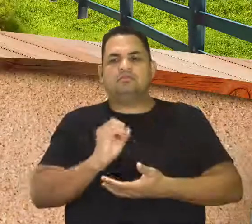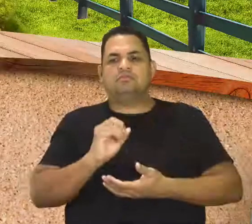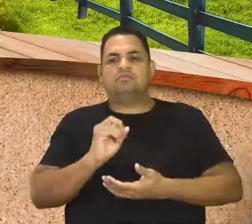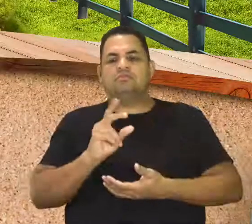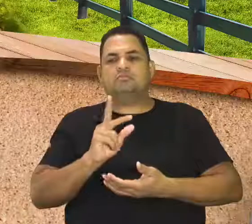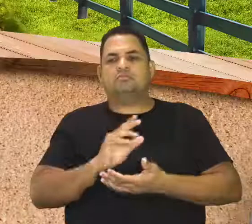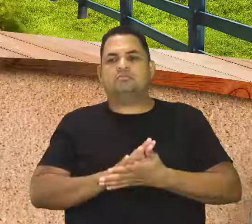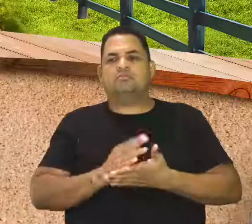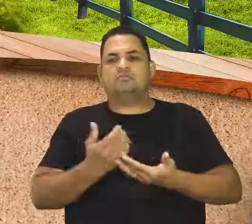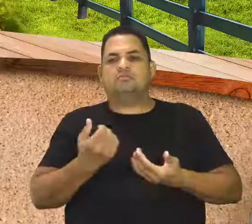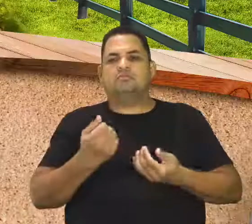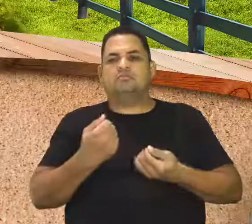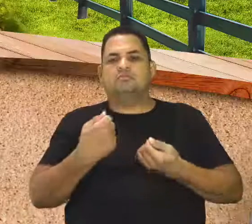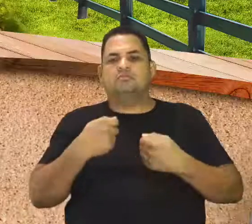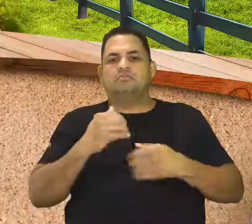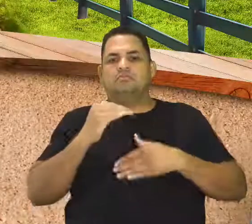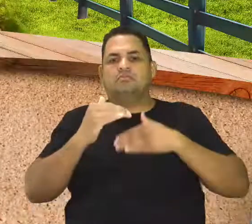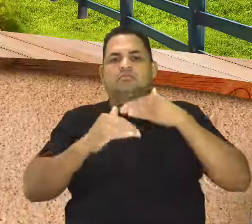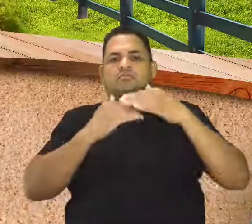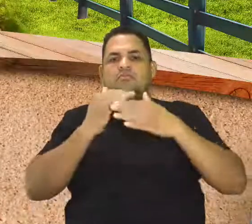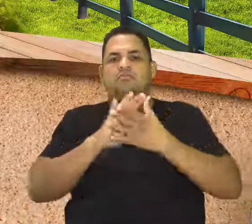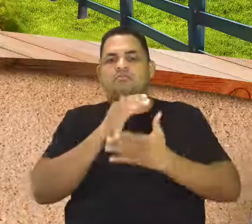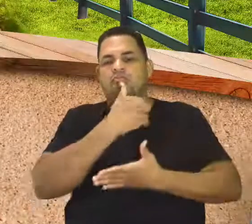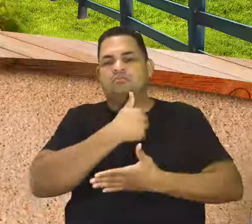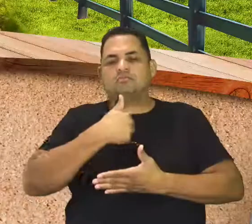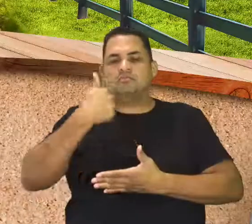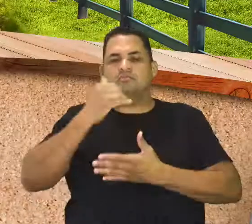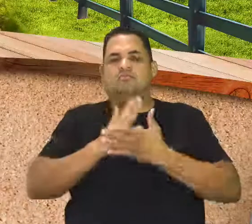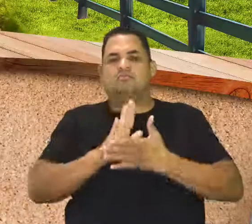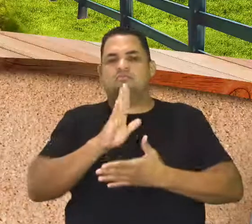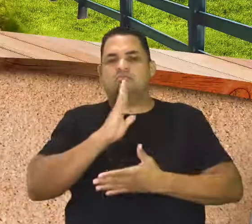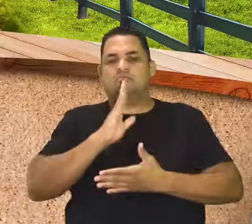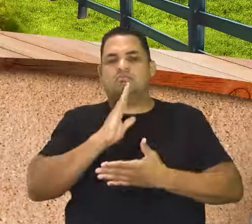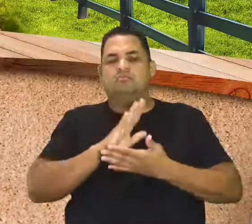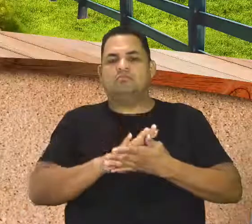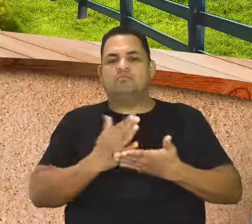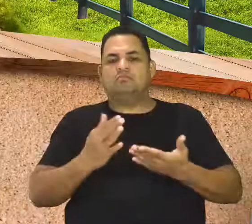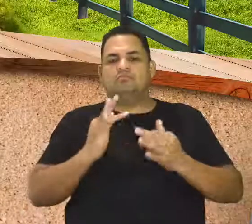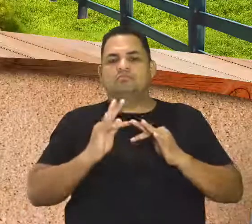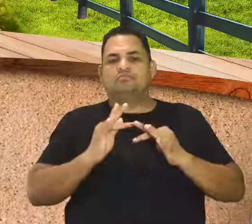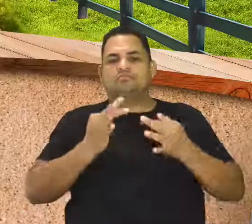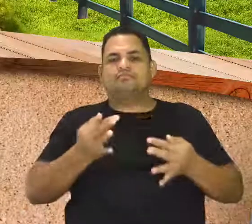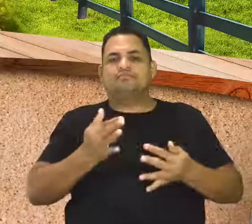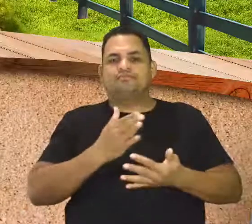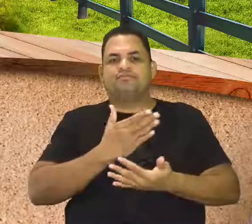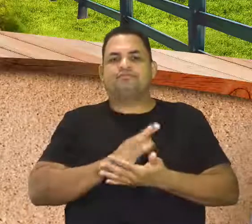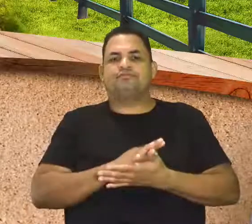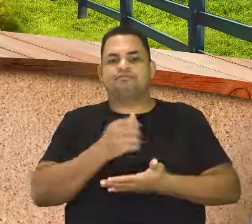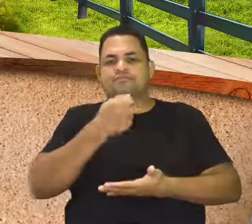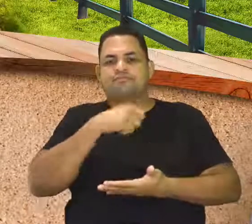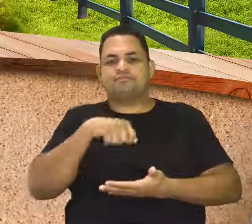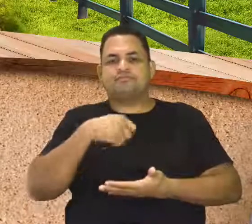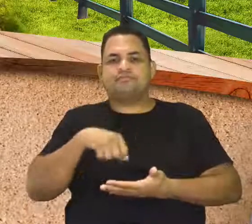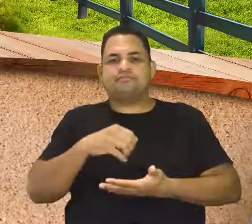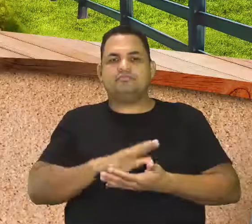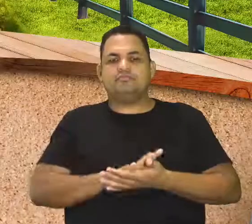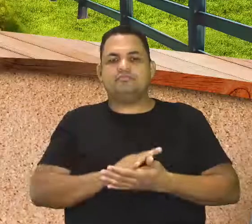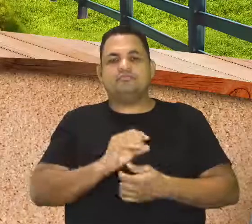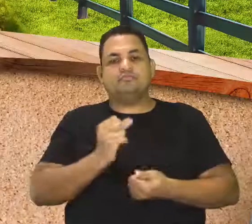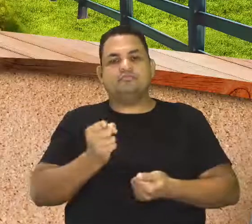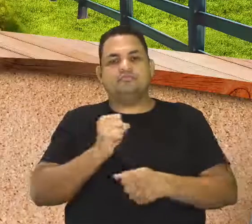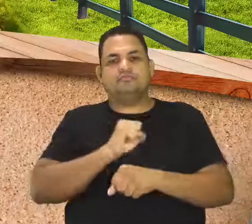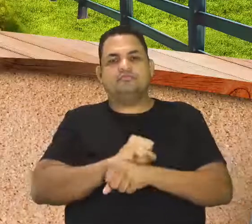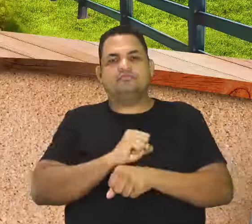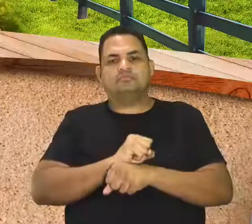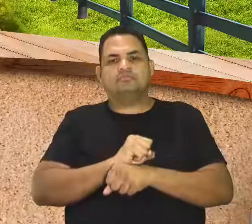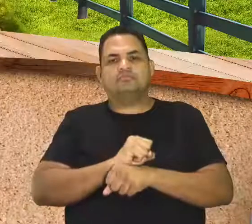pode desenvolver e amadurecer mais esse conhecimento. A gente finaliza então aqui as nossas correções. Eu vou ficando por aqui,